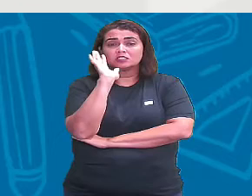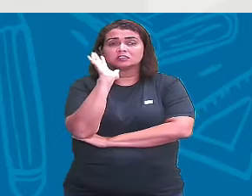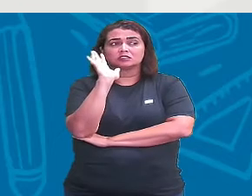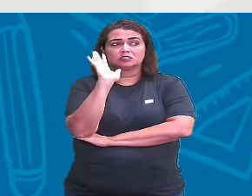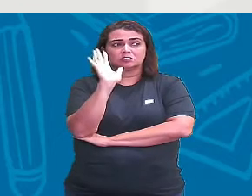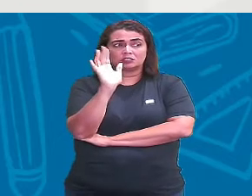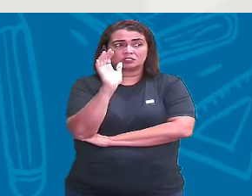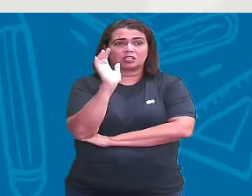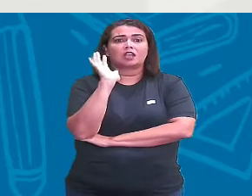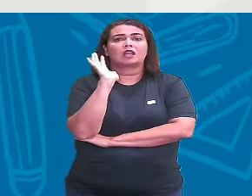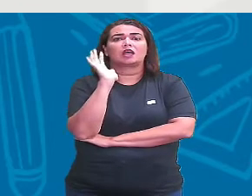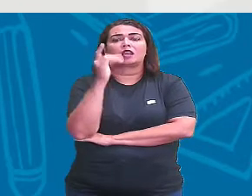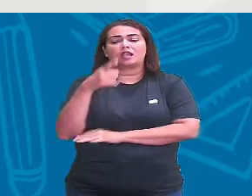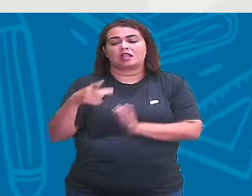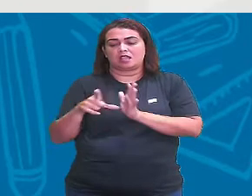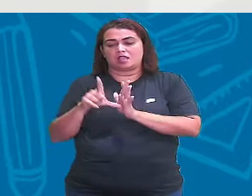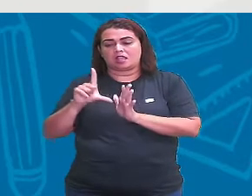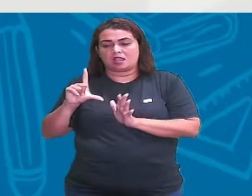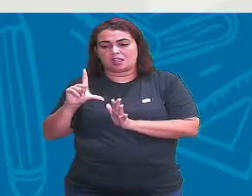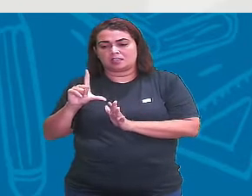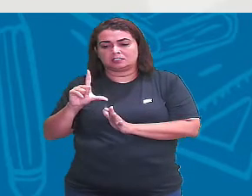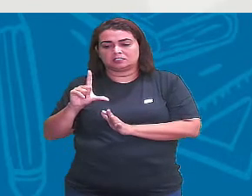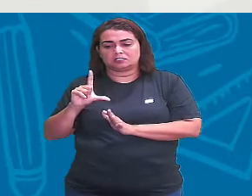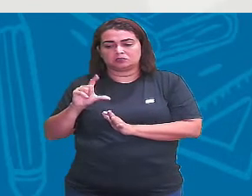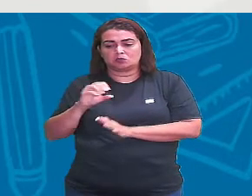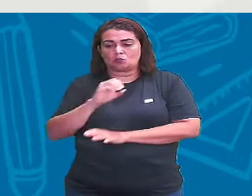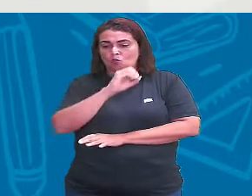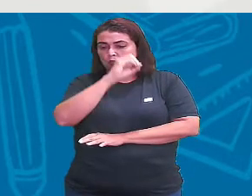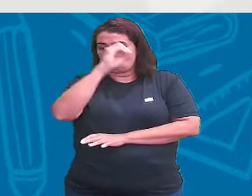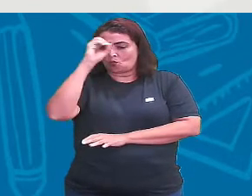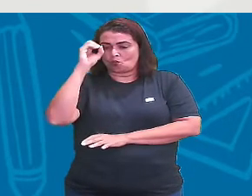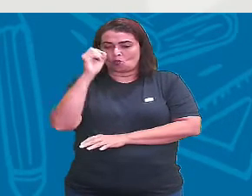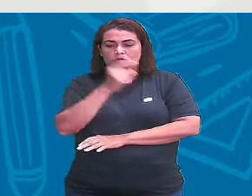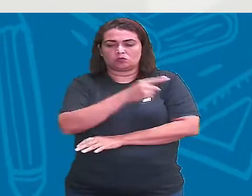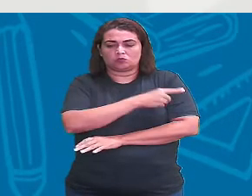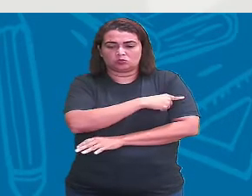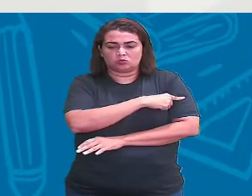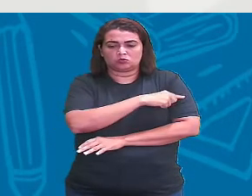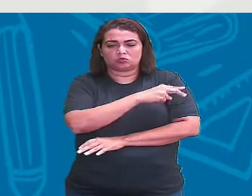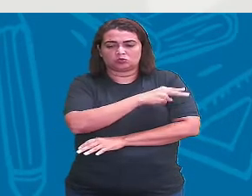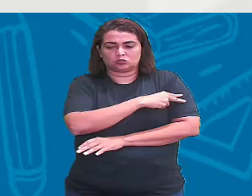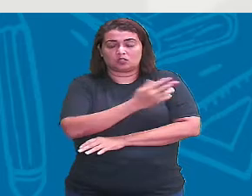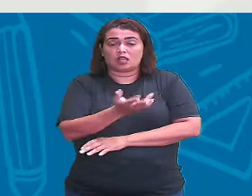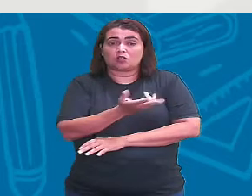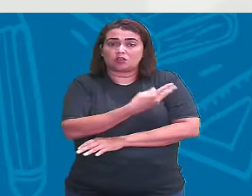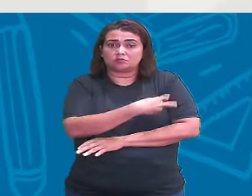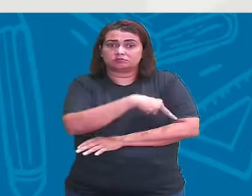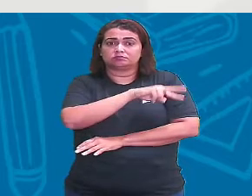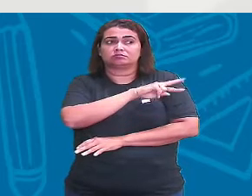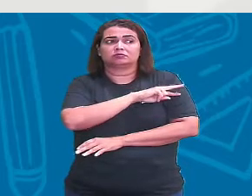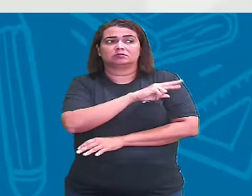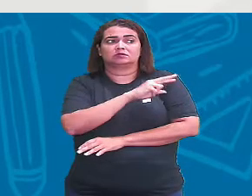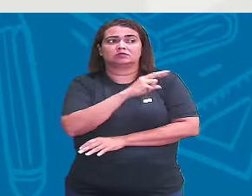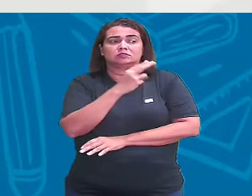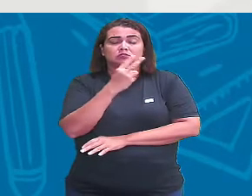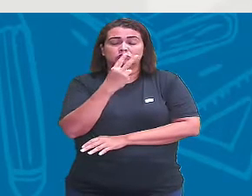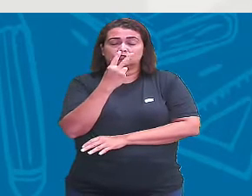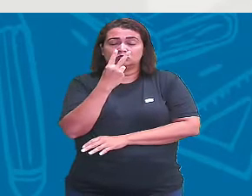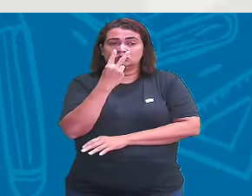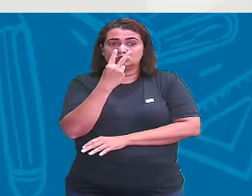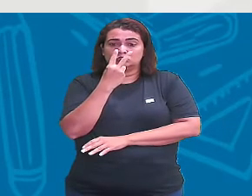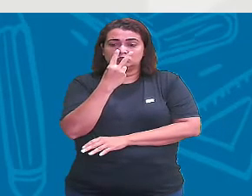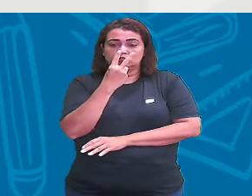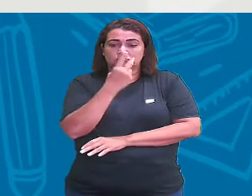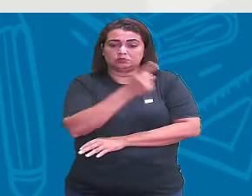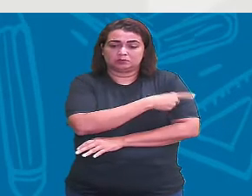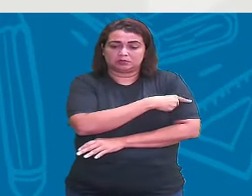passou pelo pré-1, pelo pré-2, e agora está no primeiro ano. Você já passou por 3 salas, você já passou